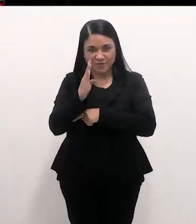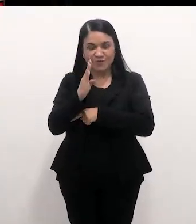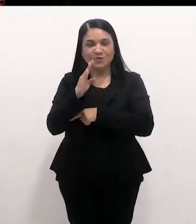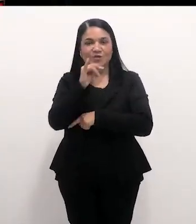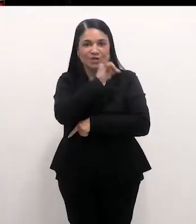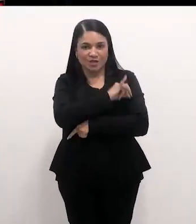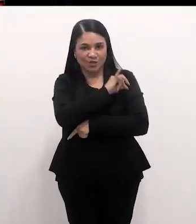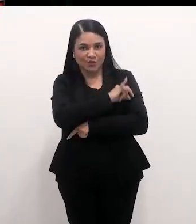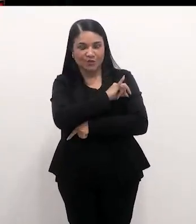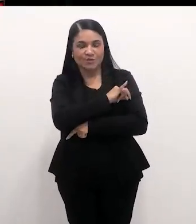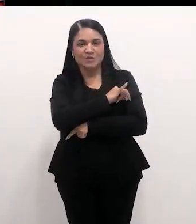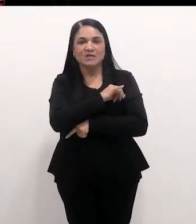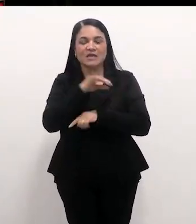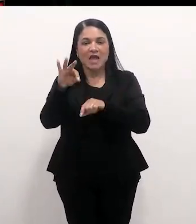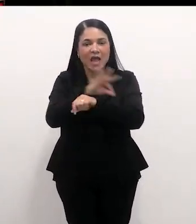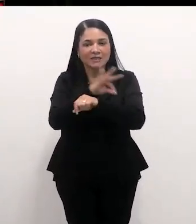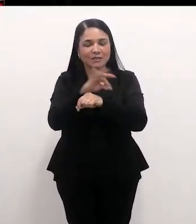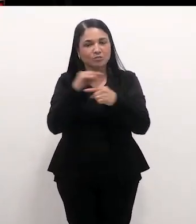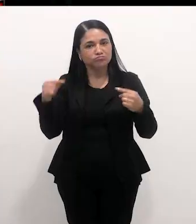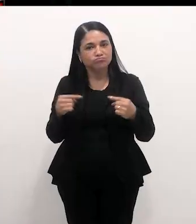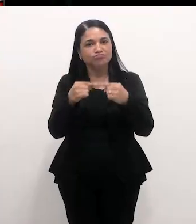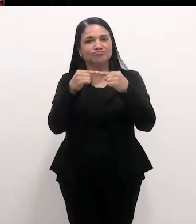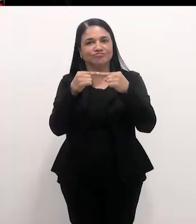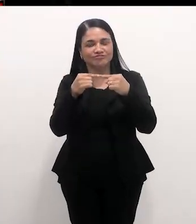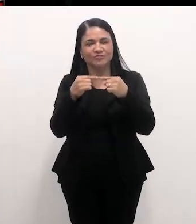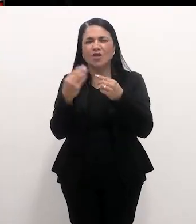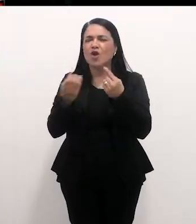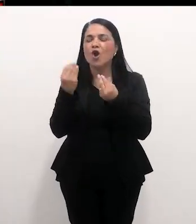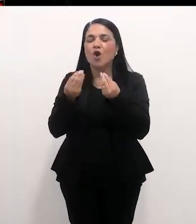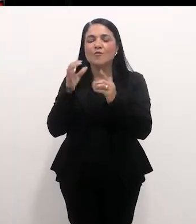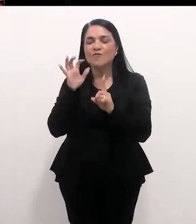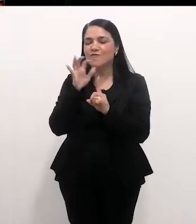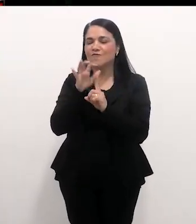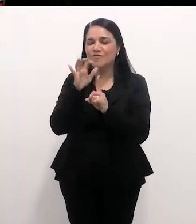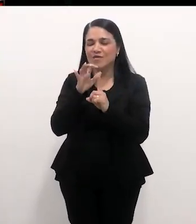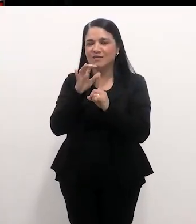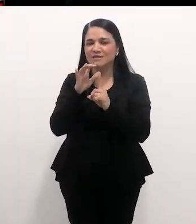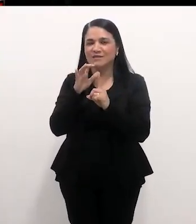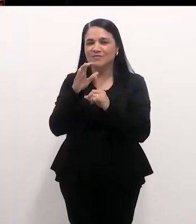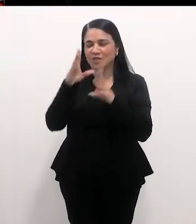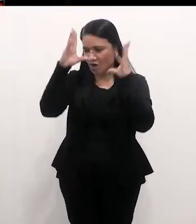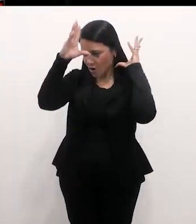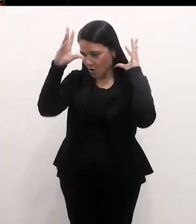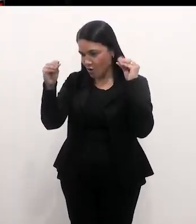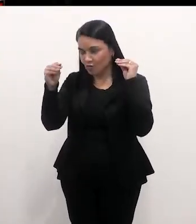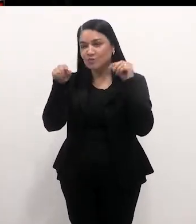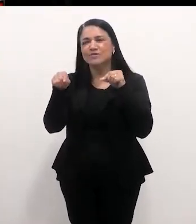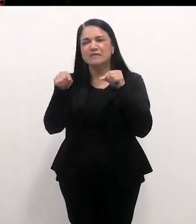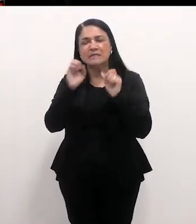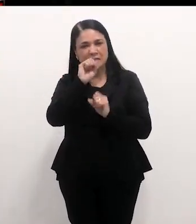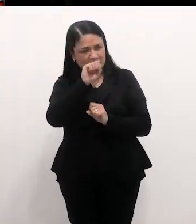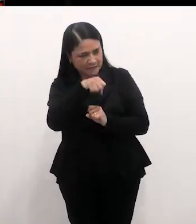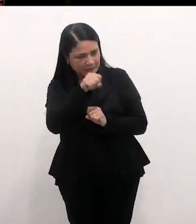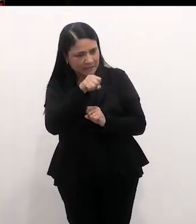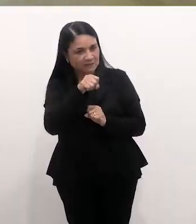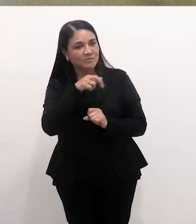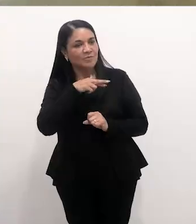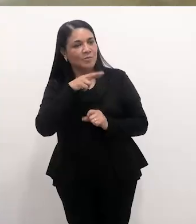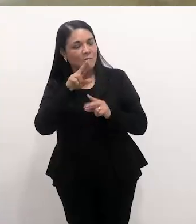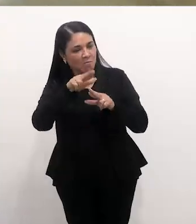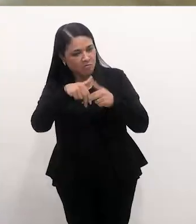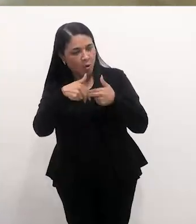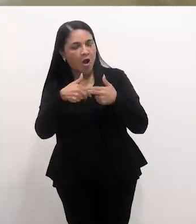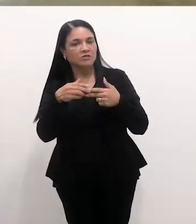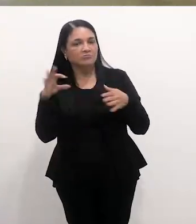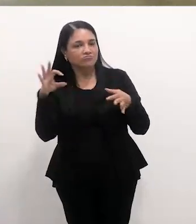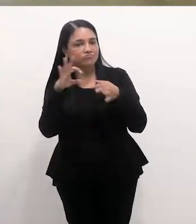né, e que tem uma arquitetura muito singular. Essa influência, cônsul, é possível afirmar que sim, que em razão